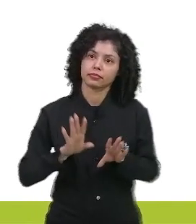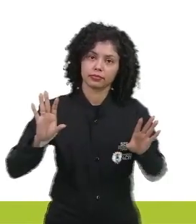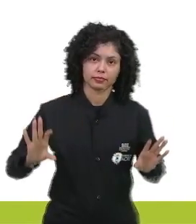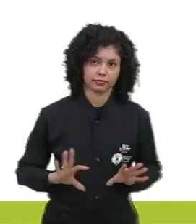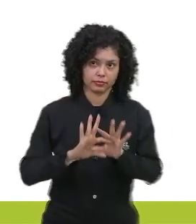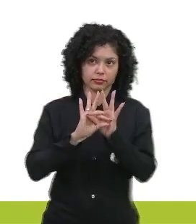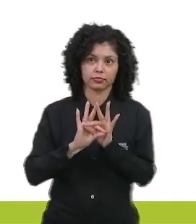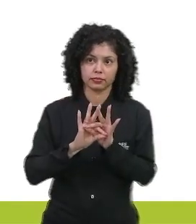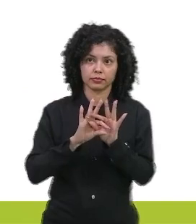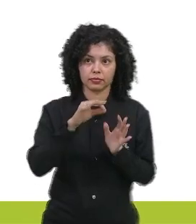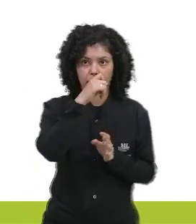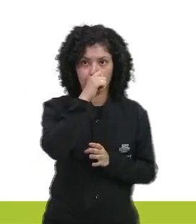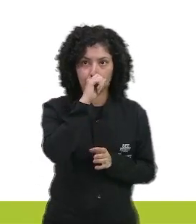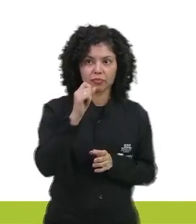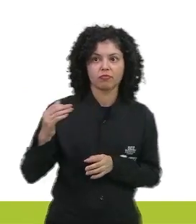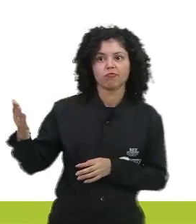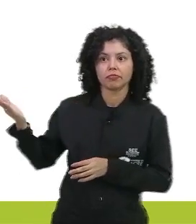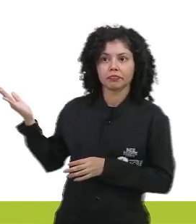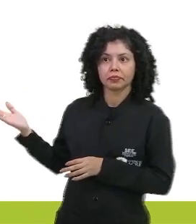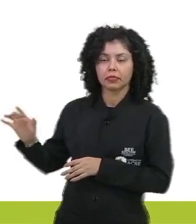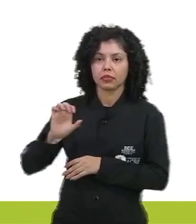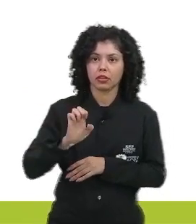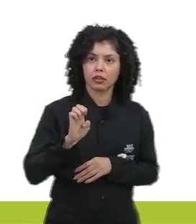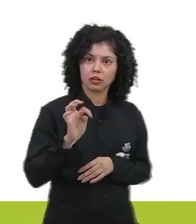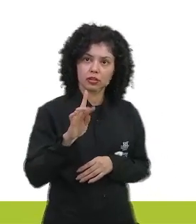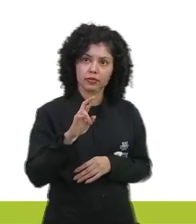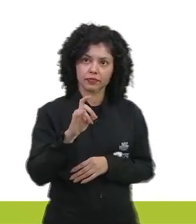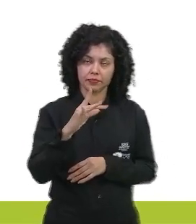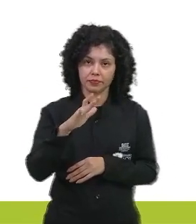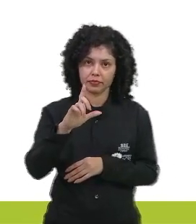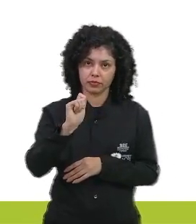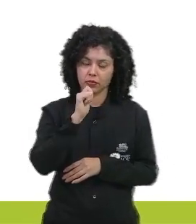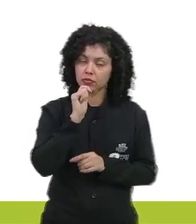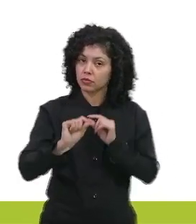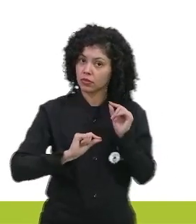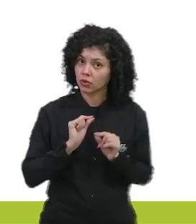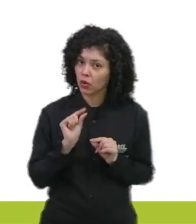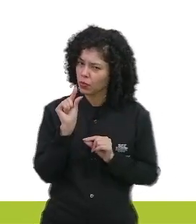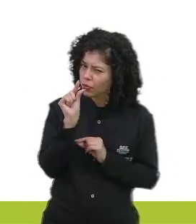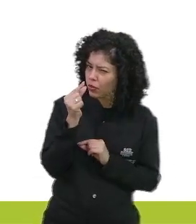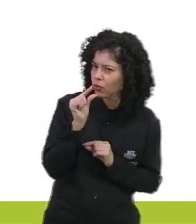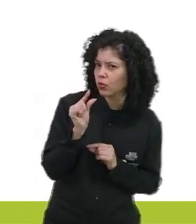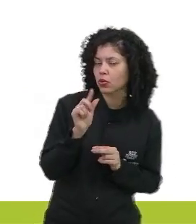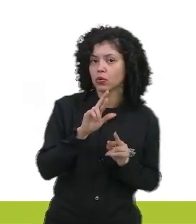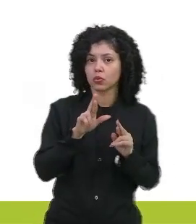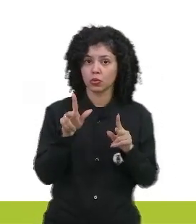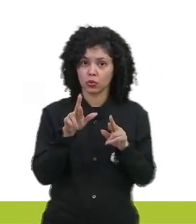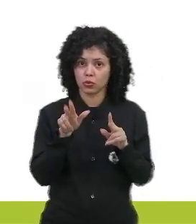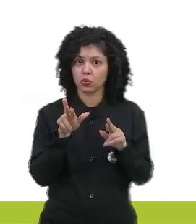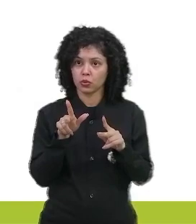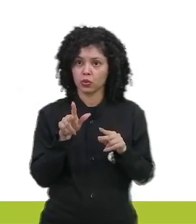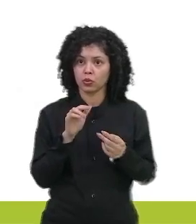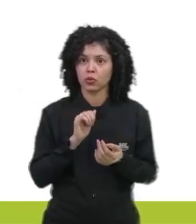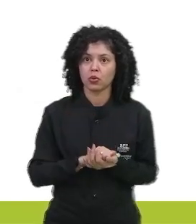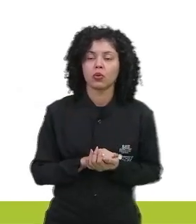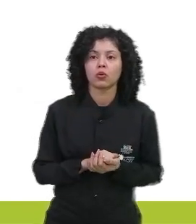reação de esterificação. Essa reação de esterificação ela é um pouquinho diferente